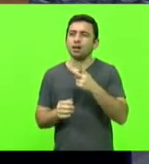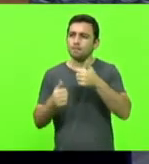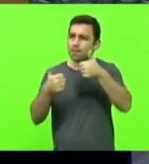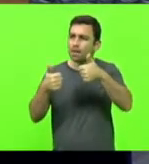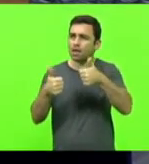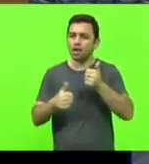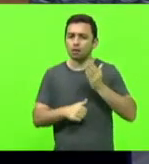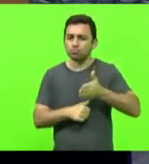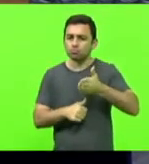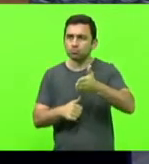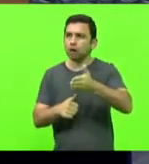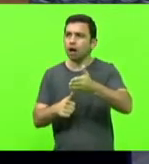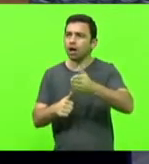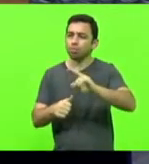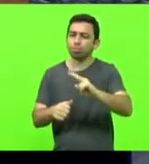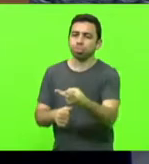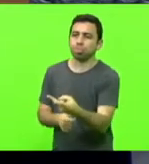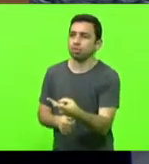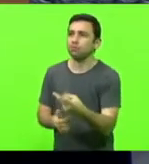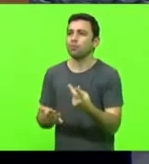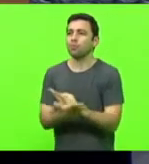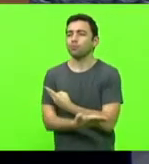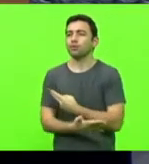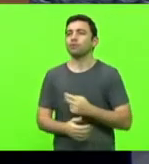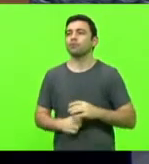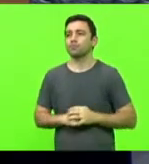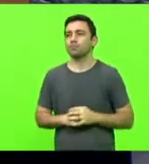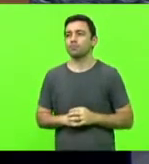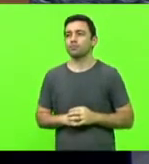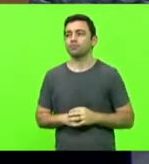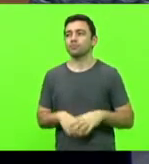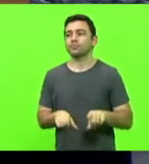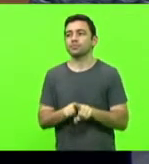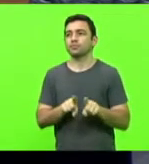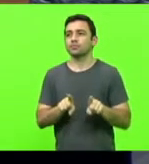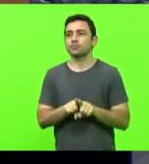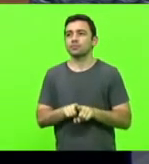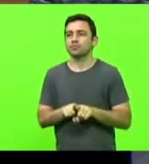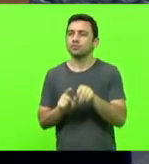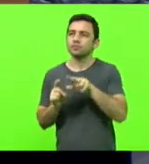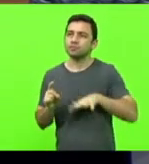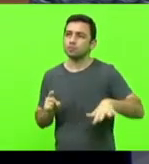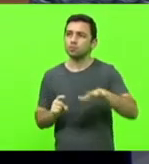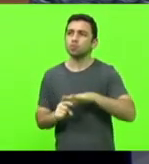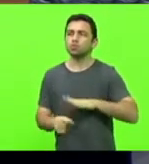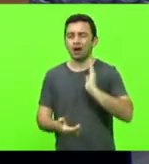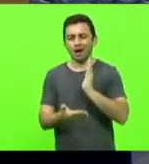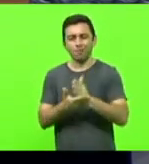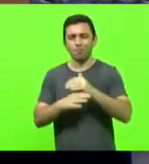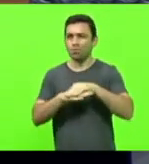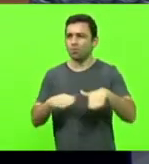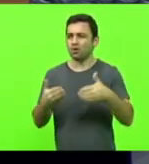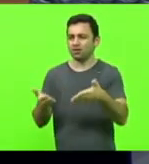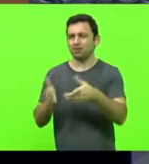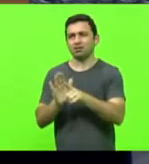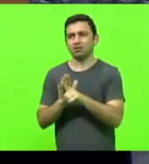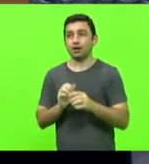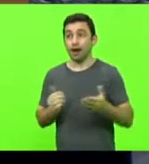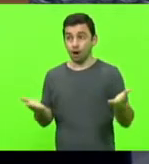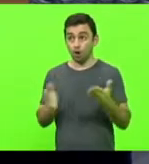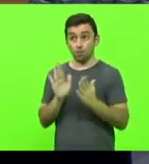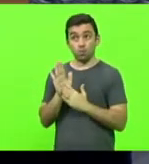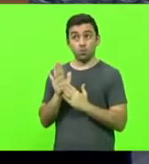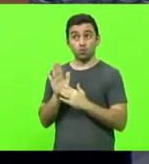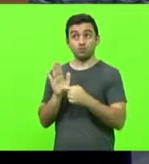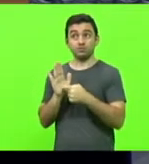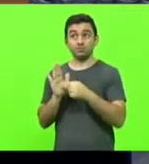aí, derrapasse na curva. Na regulamentação acabaram com a lei, acabaram com a lei. E a gente agora, com essa proposição